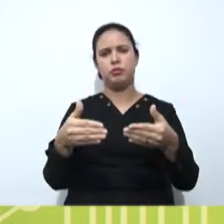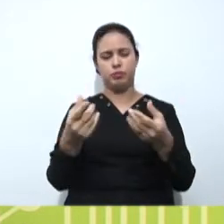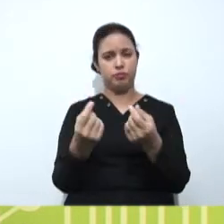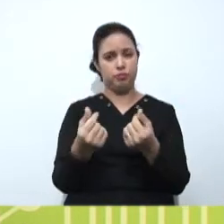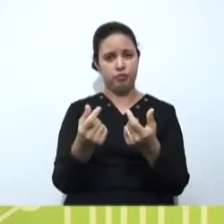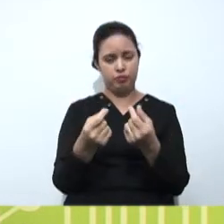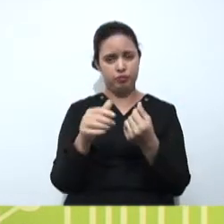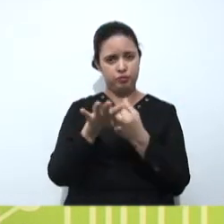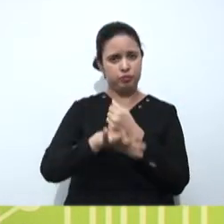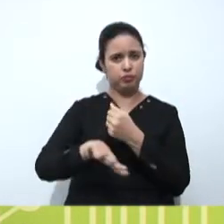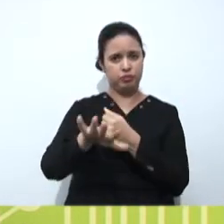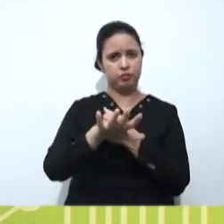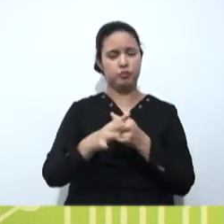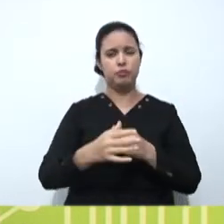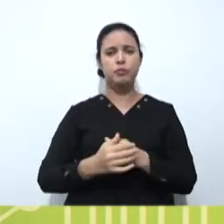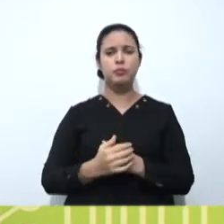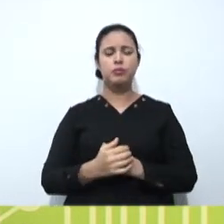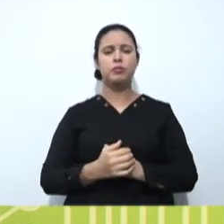daquela região.